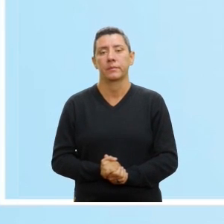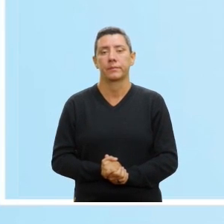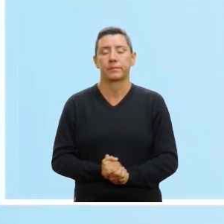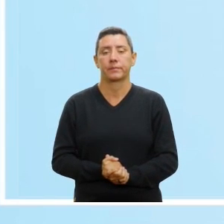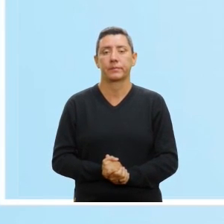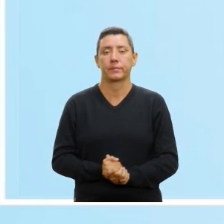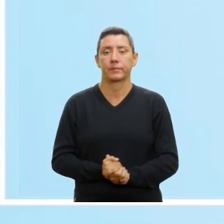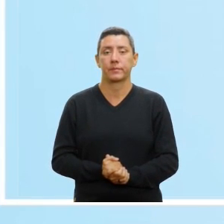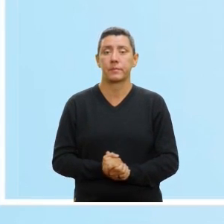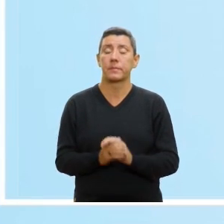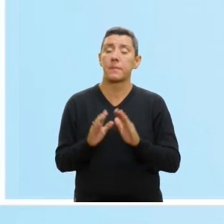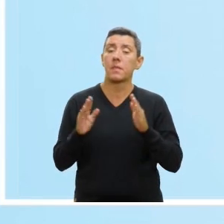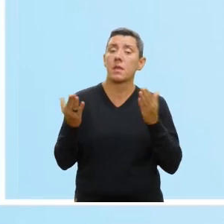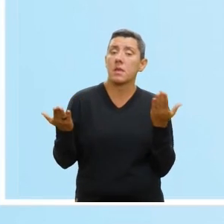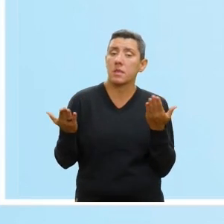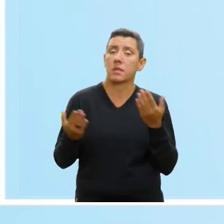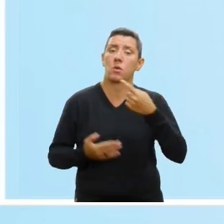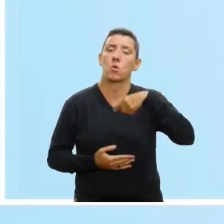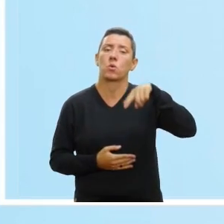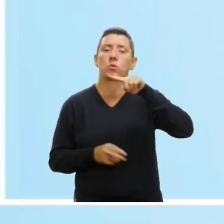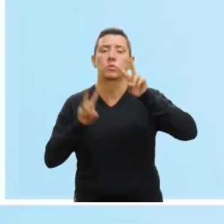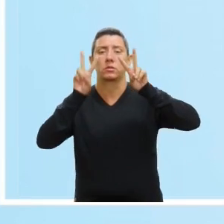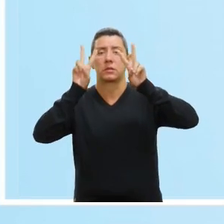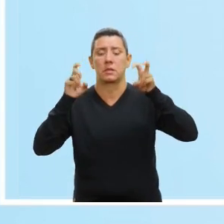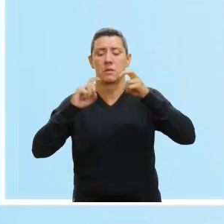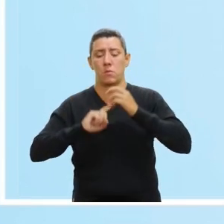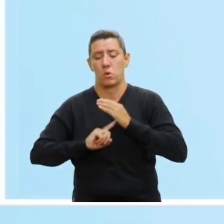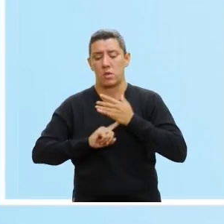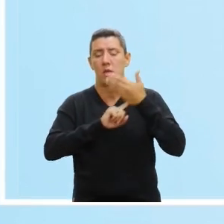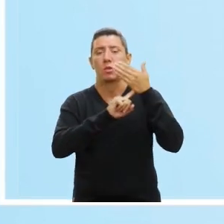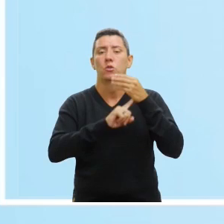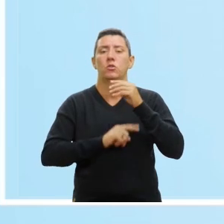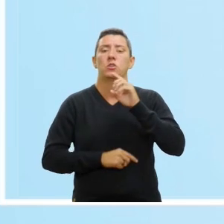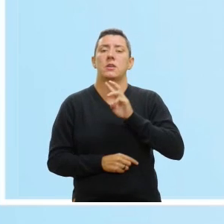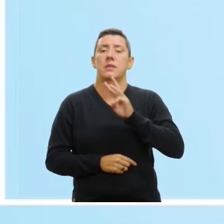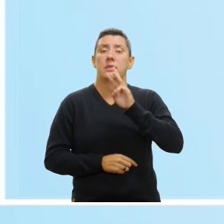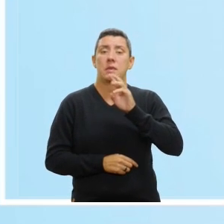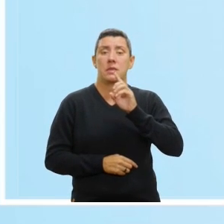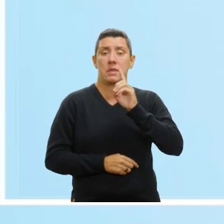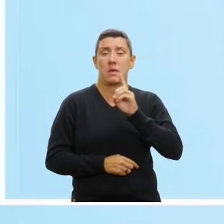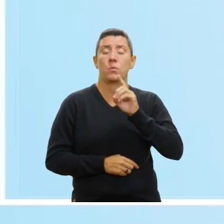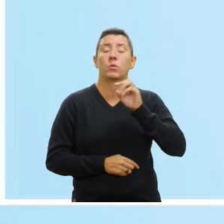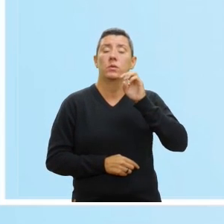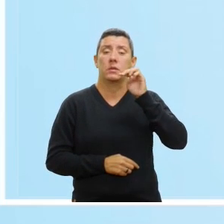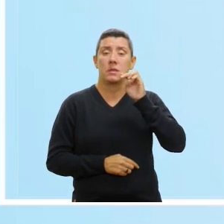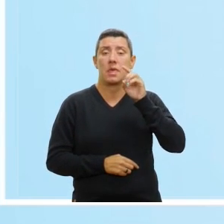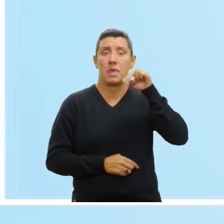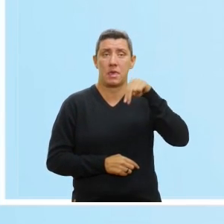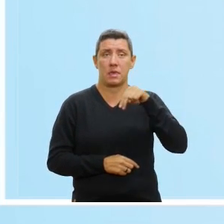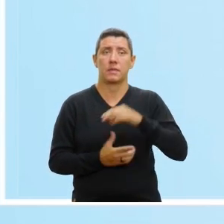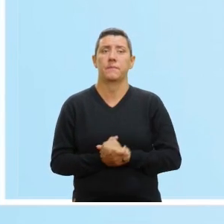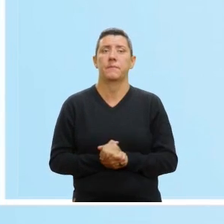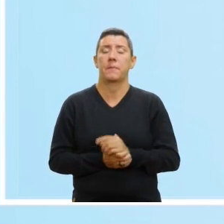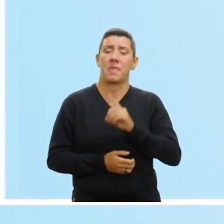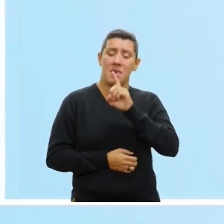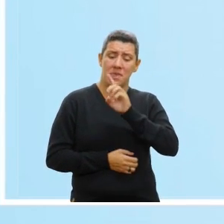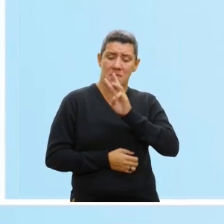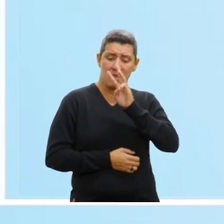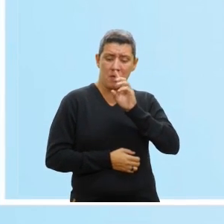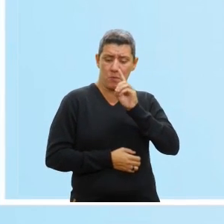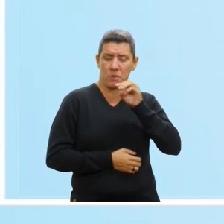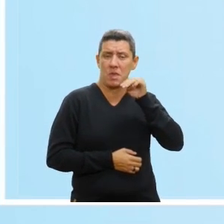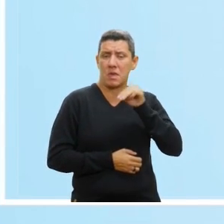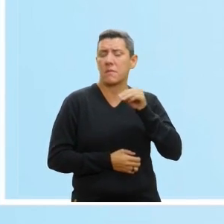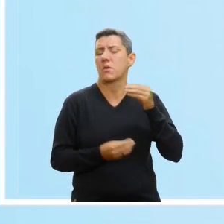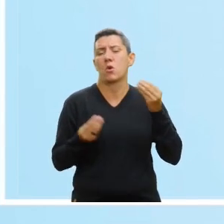Então, a gente vai falar sobre tecnologia DWDM, né? E o que ela faz. Então, para eu explicar o que é o DWDM, eu vou